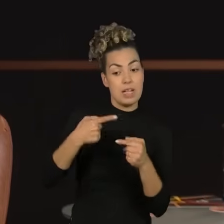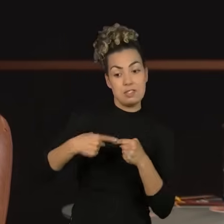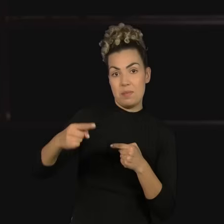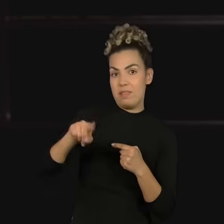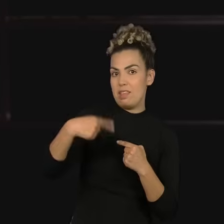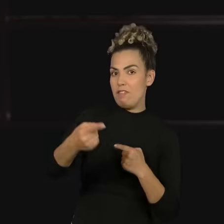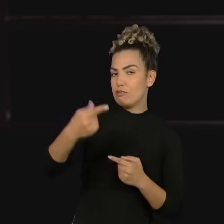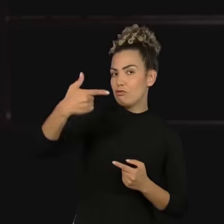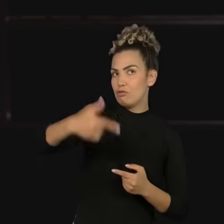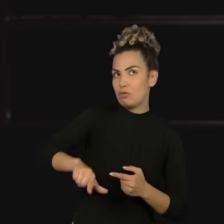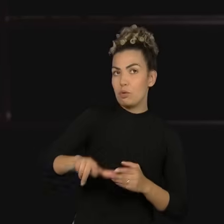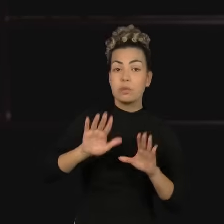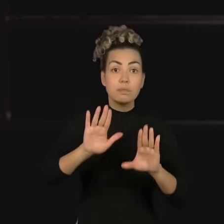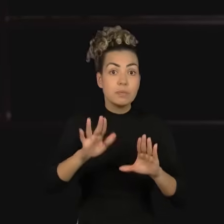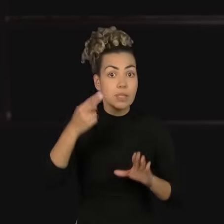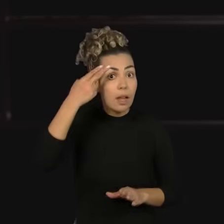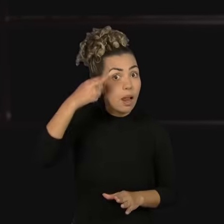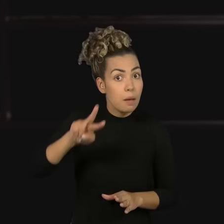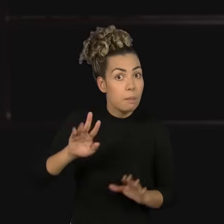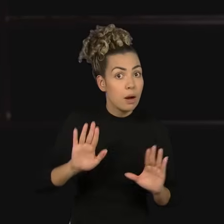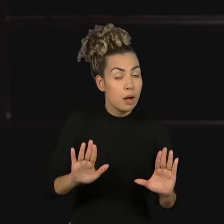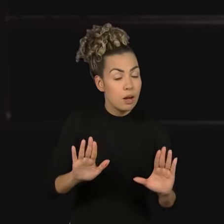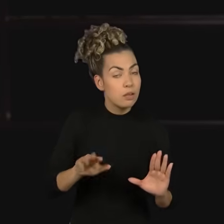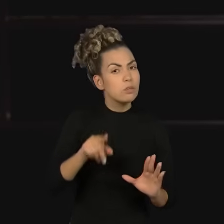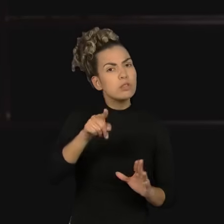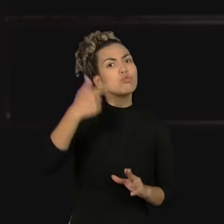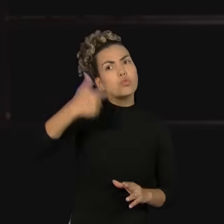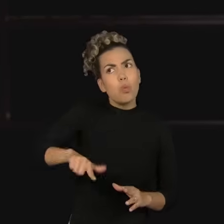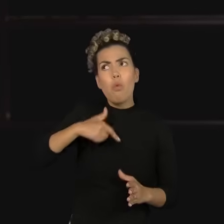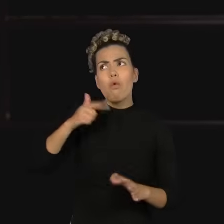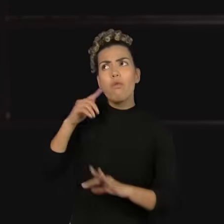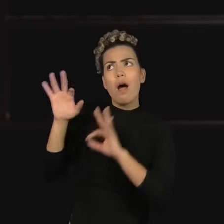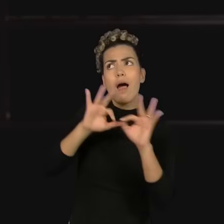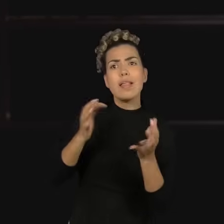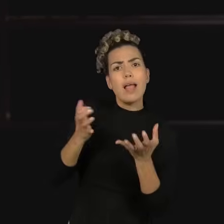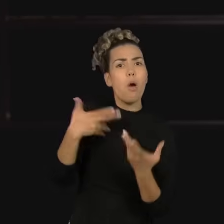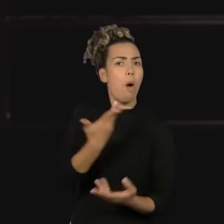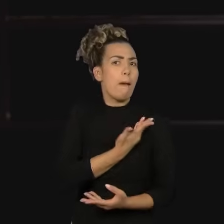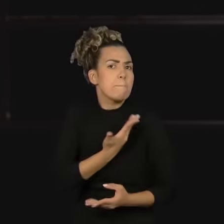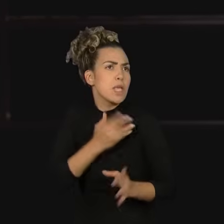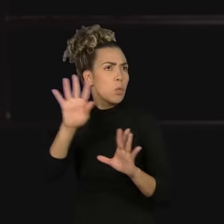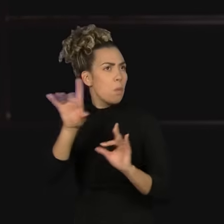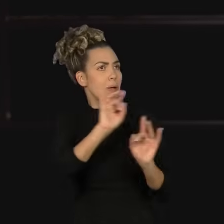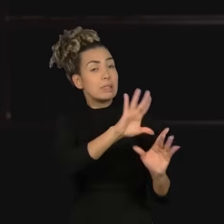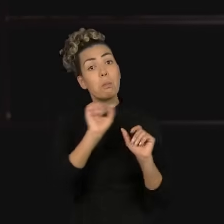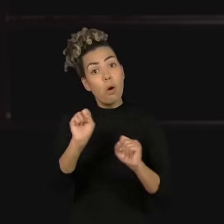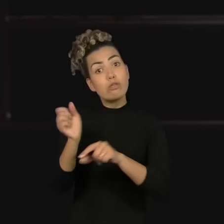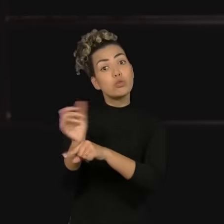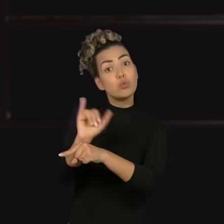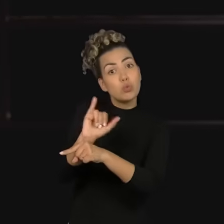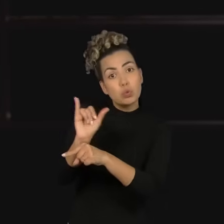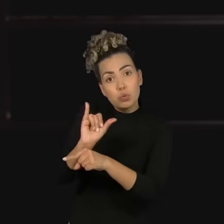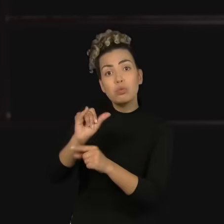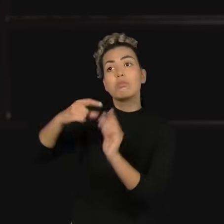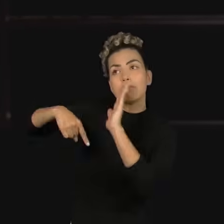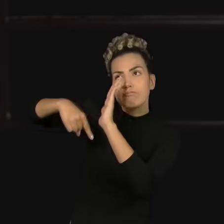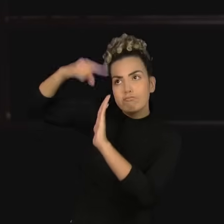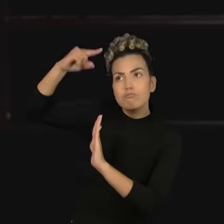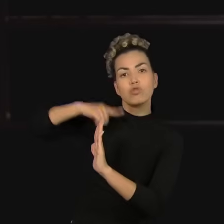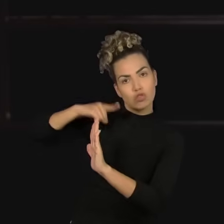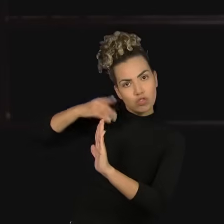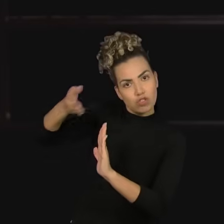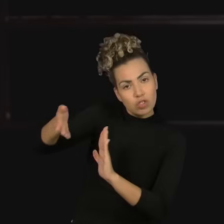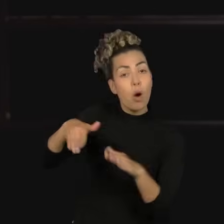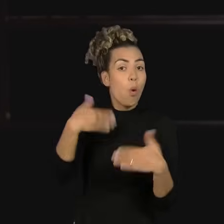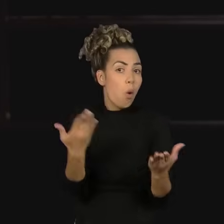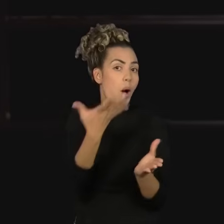vem. Lembrando que quem quiser rever ou recomendar o nosso programa é só acessar a nossa página no YouTube ou pelo aplicativo Cultura